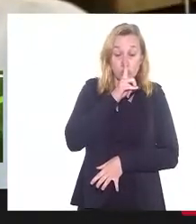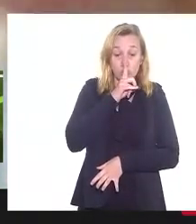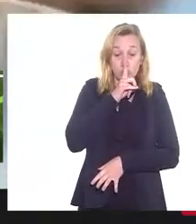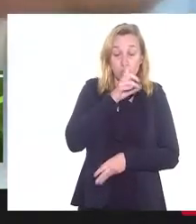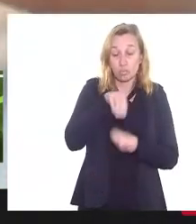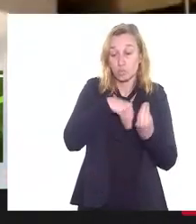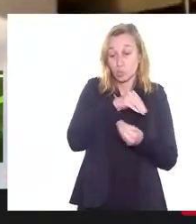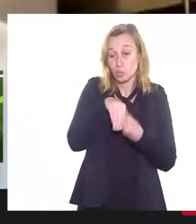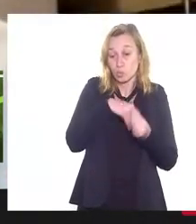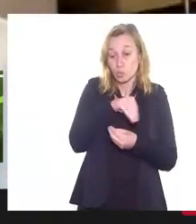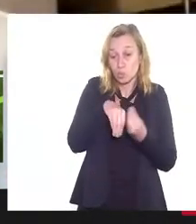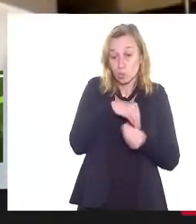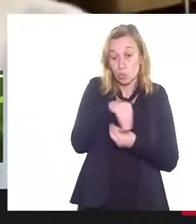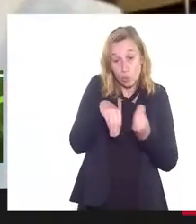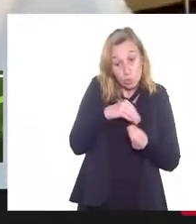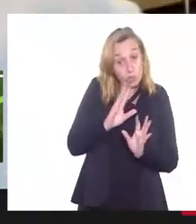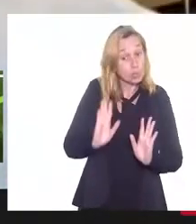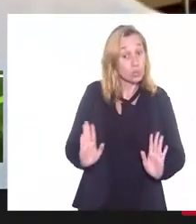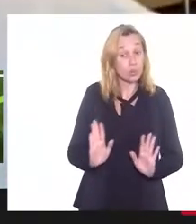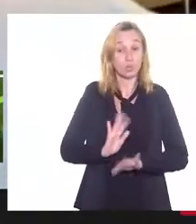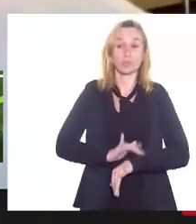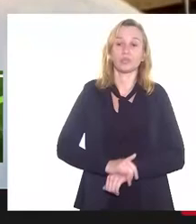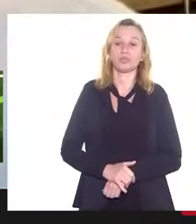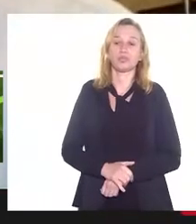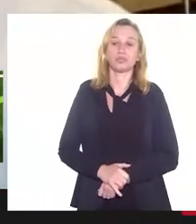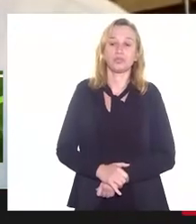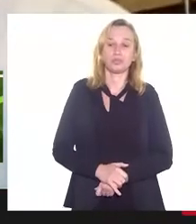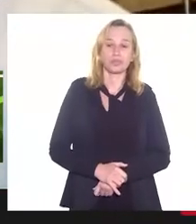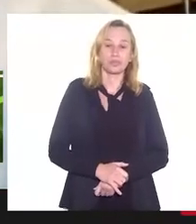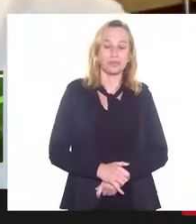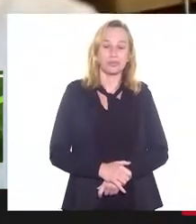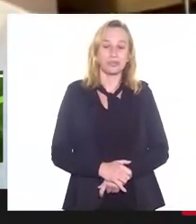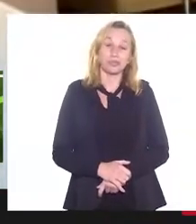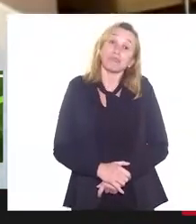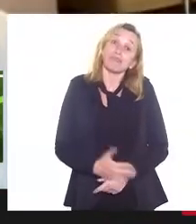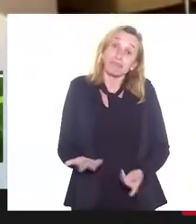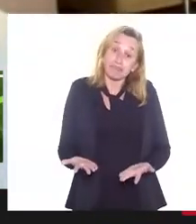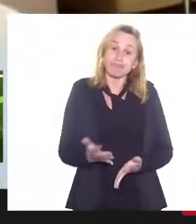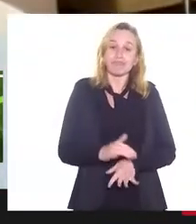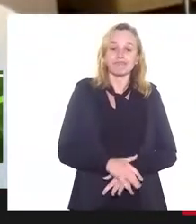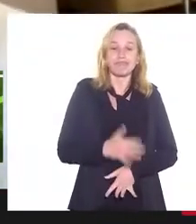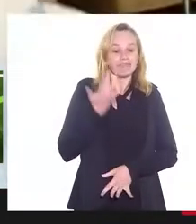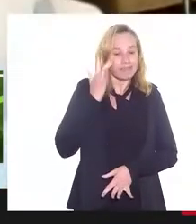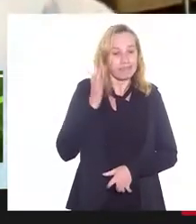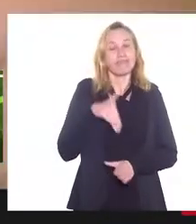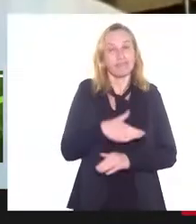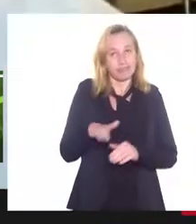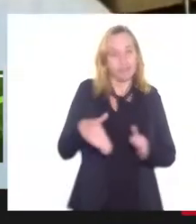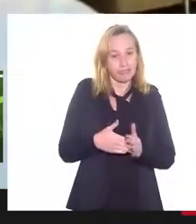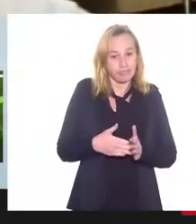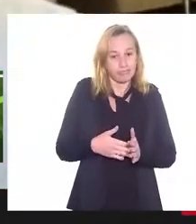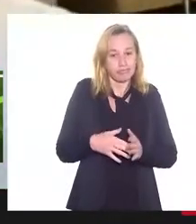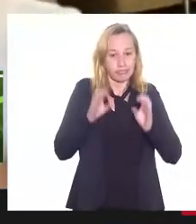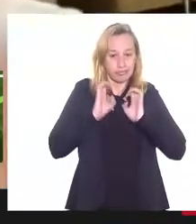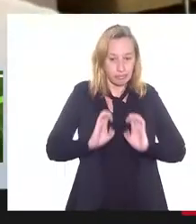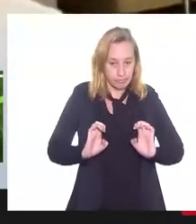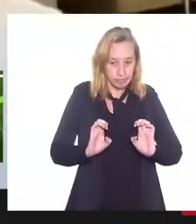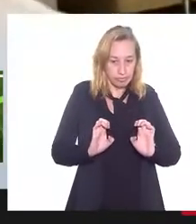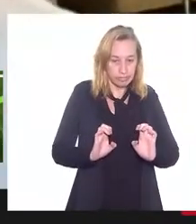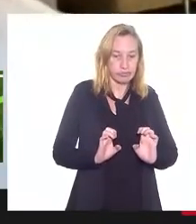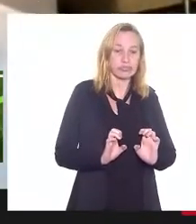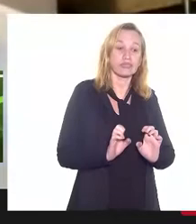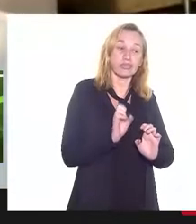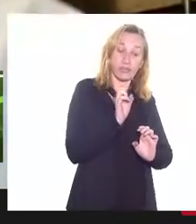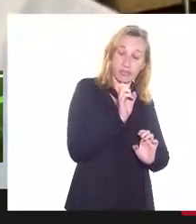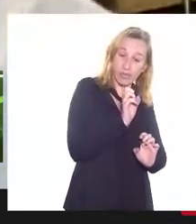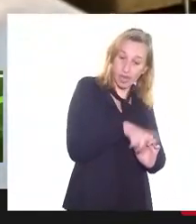mesmo saco no inconsciente coletivo da população, e aí você acha que todo evangélico é isso, que todo não sei o que é